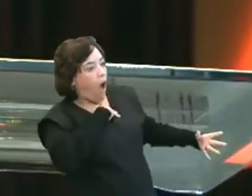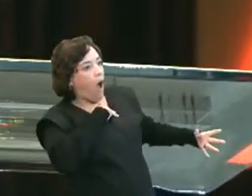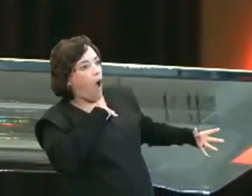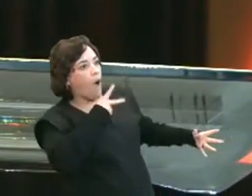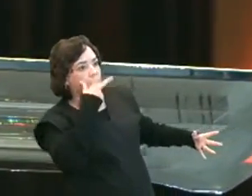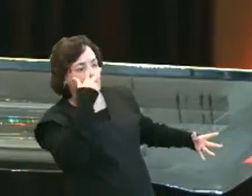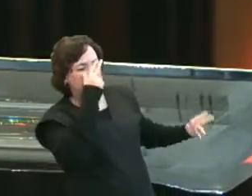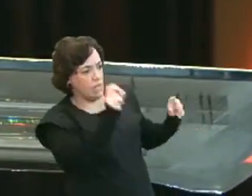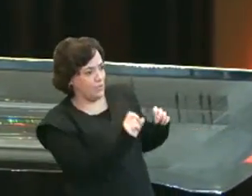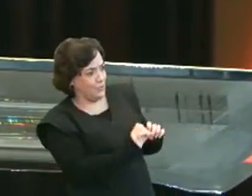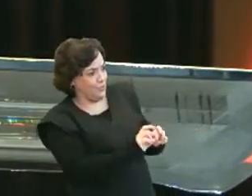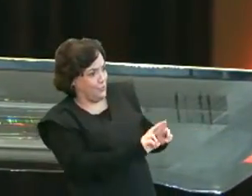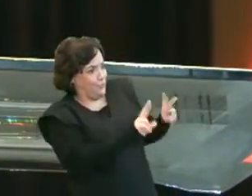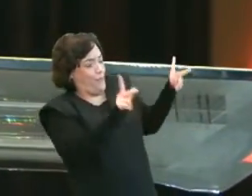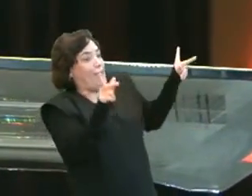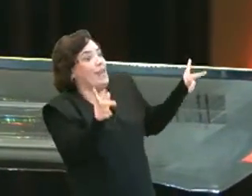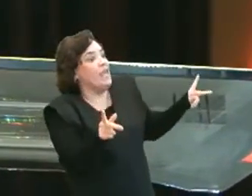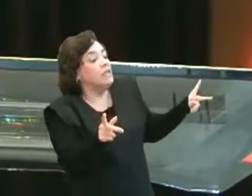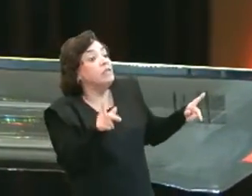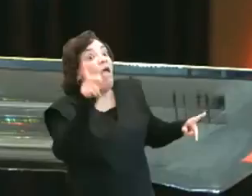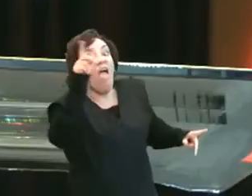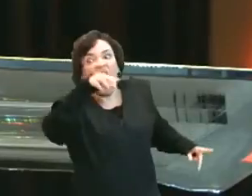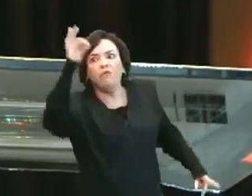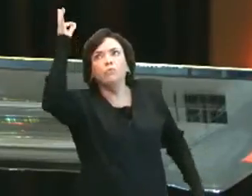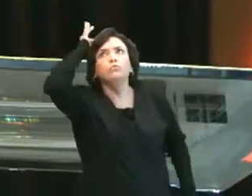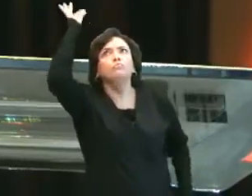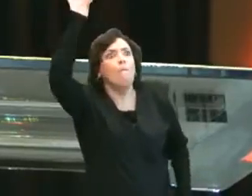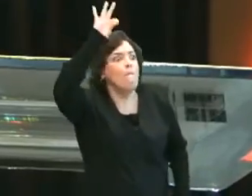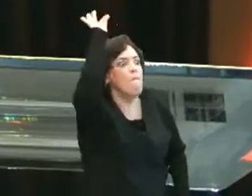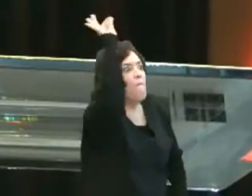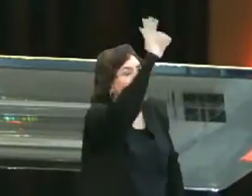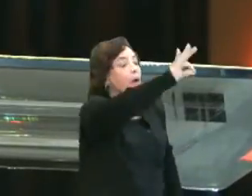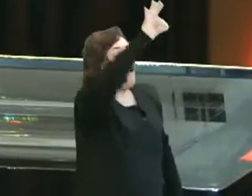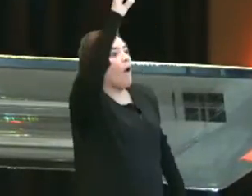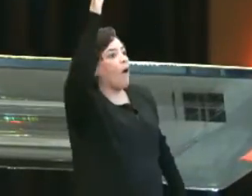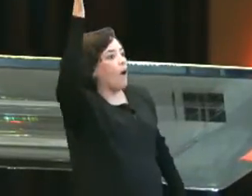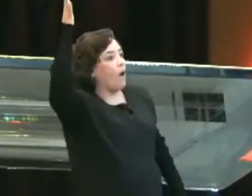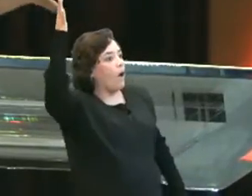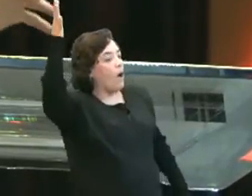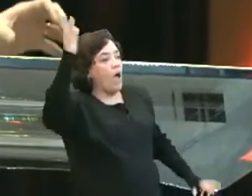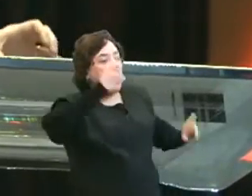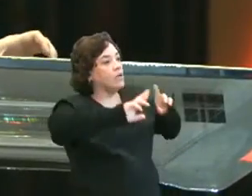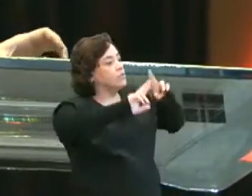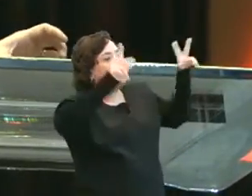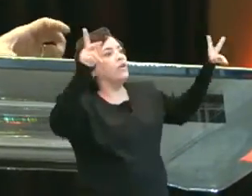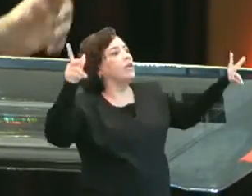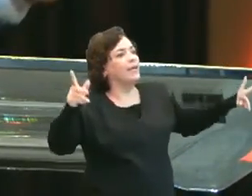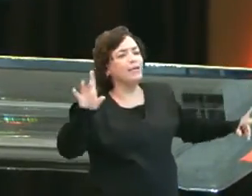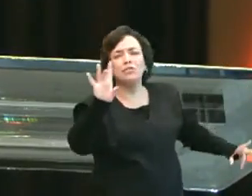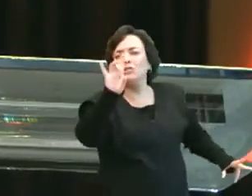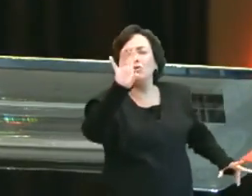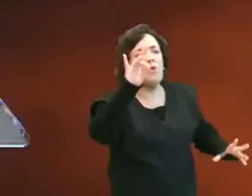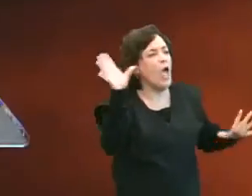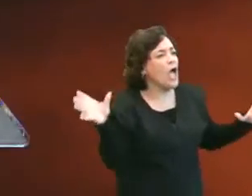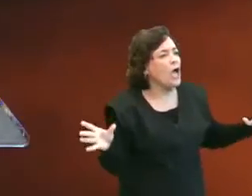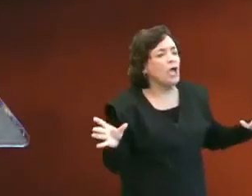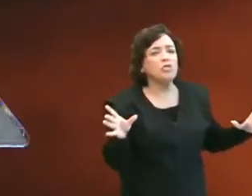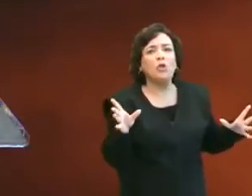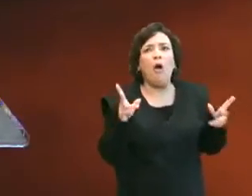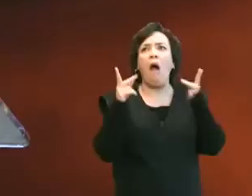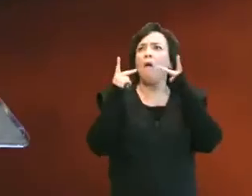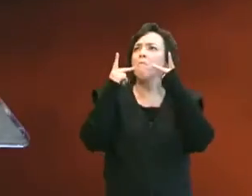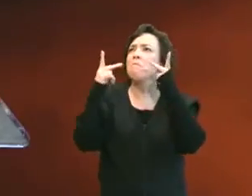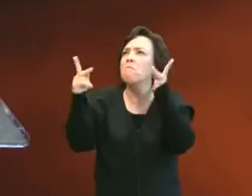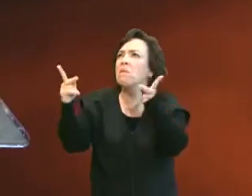no ar, Deus opera, há uma unção. Não é apenas o conteúdo, tem a ver com o toque